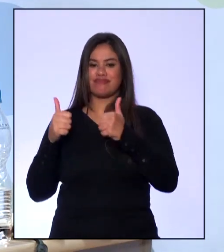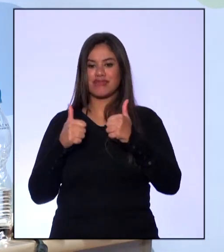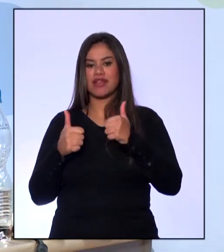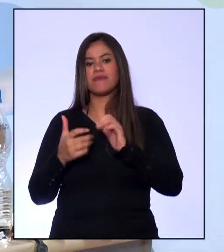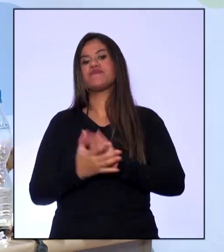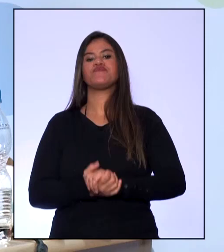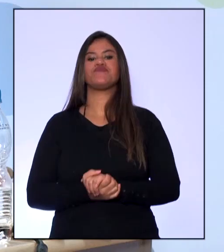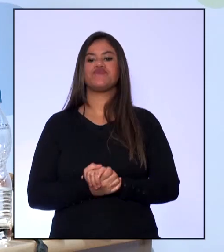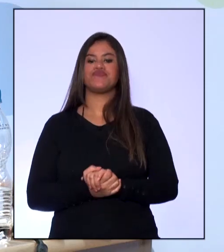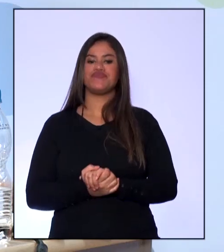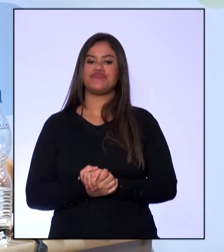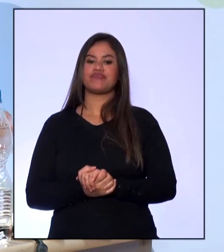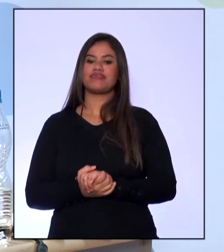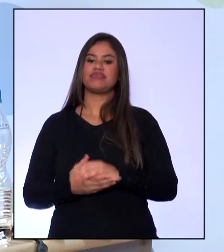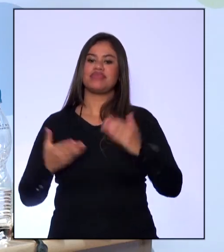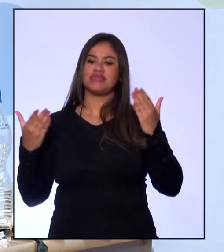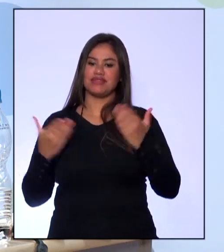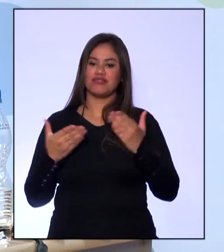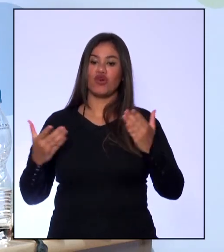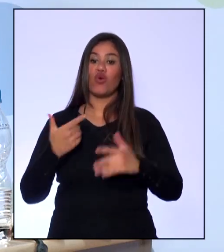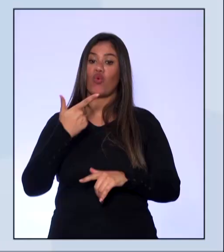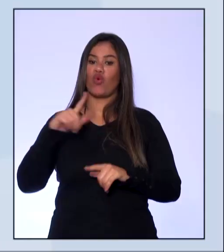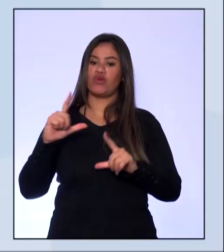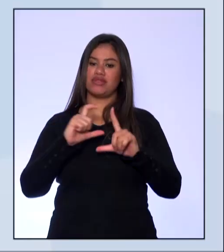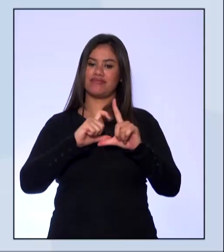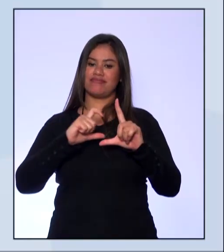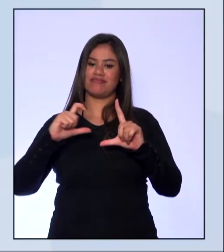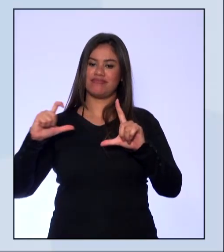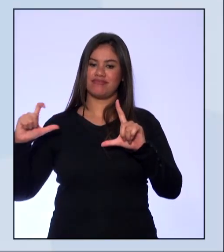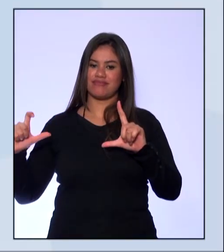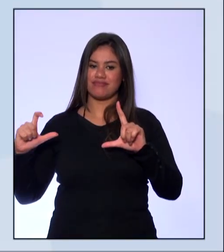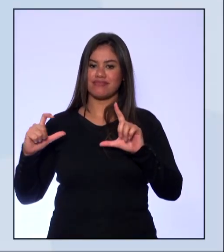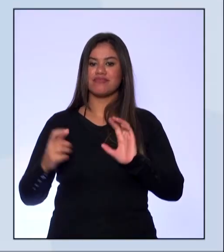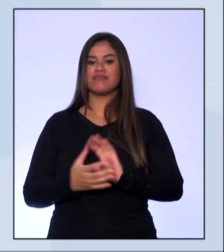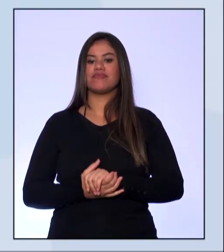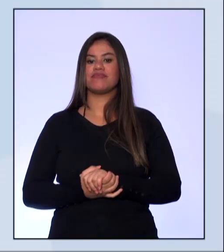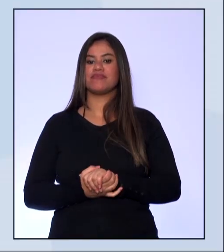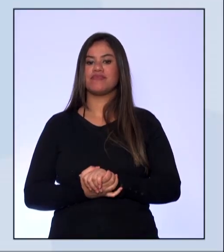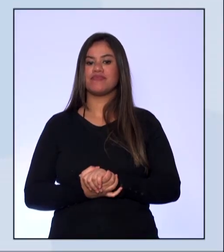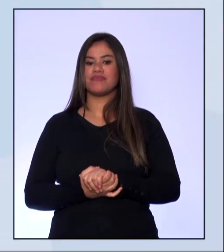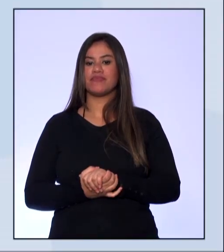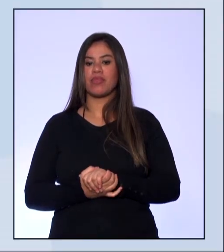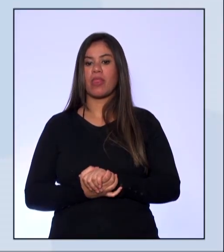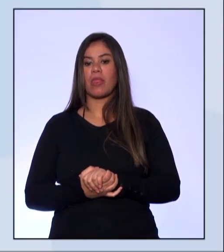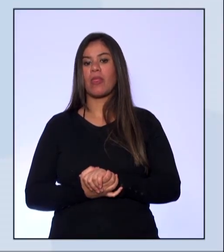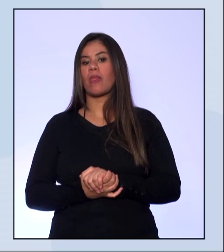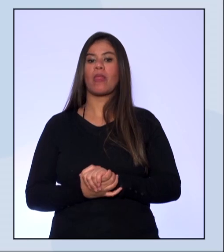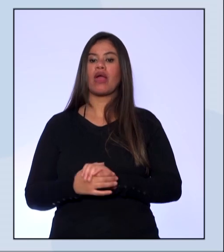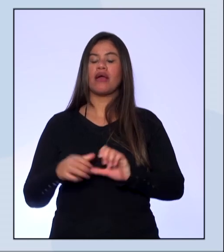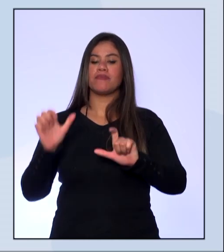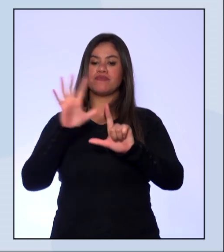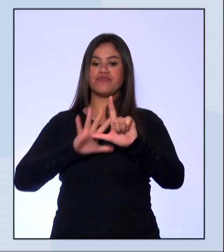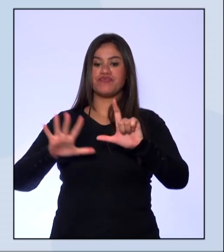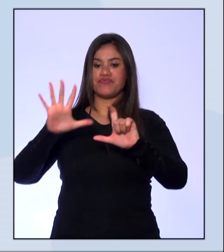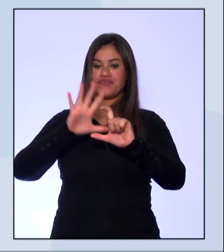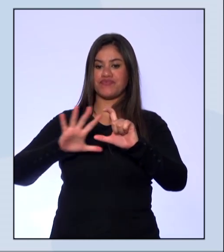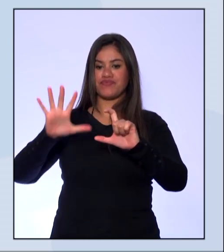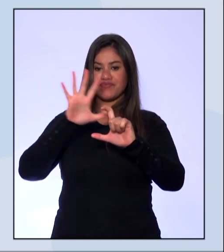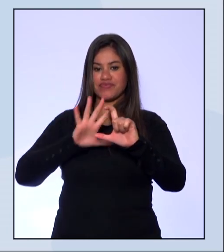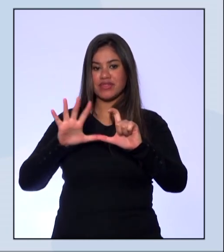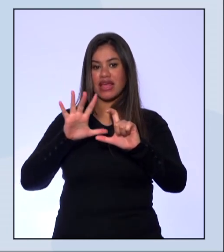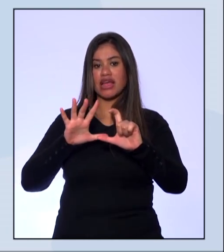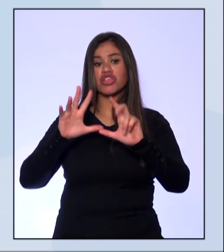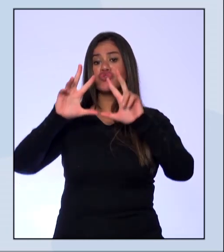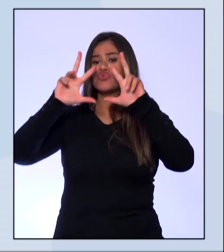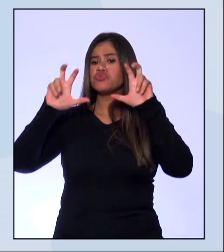dia. Vamos para mais uma charge. Vamos analisar agora a charge que segue. Essa charge não veio com título. A gente só tem